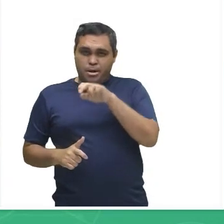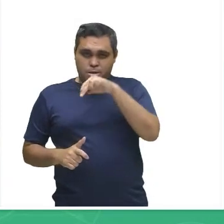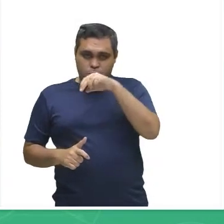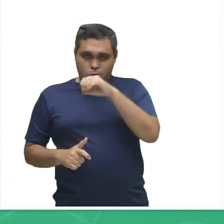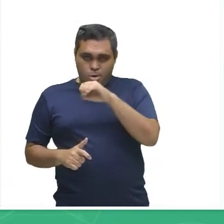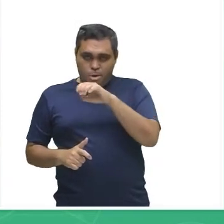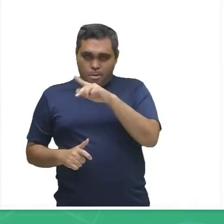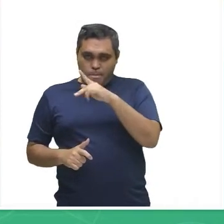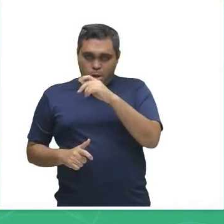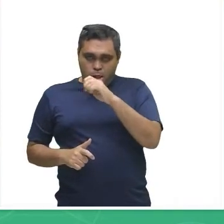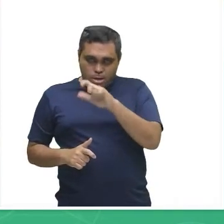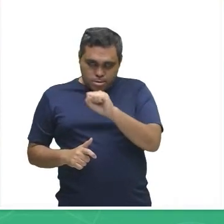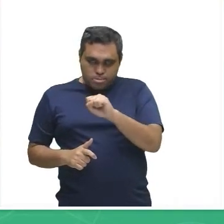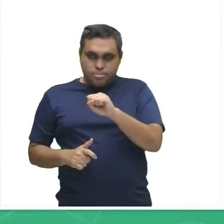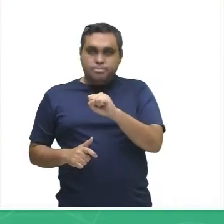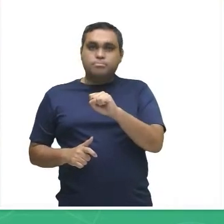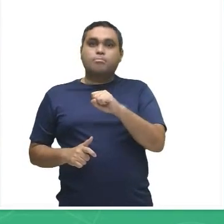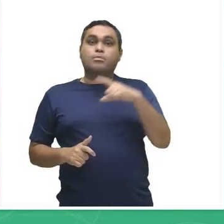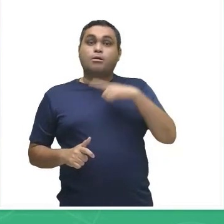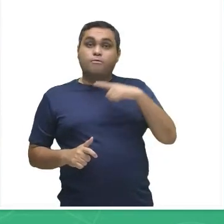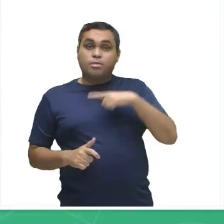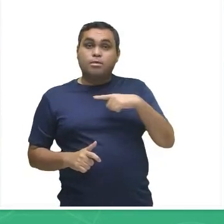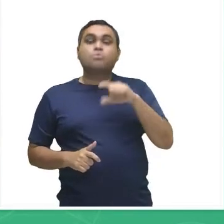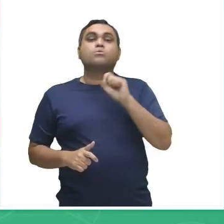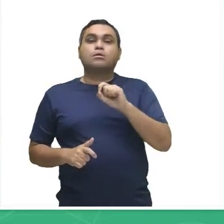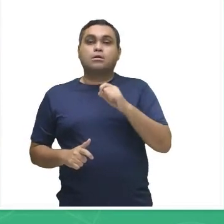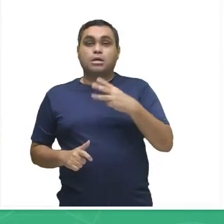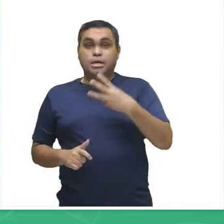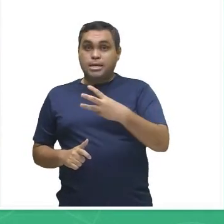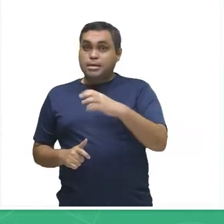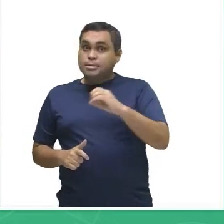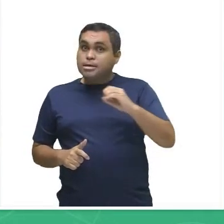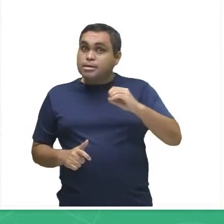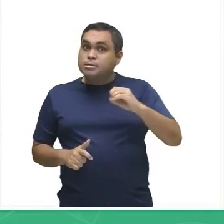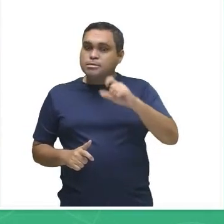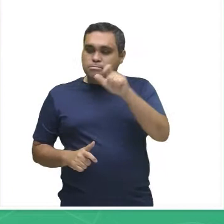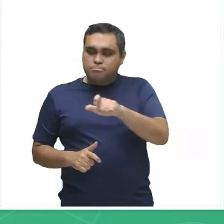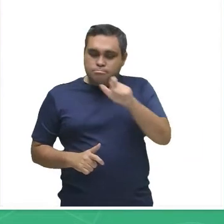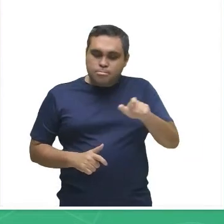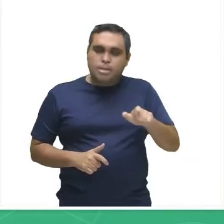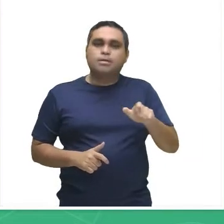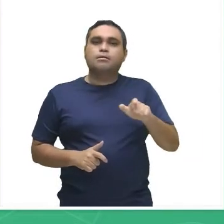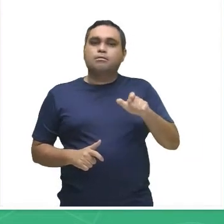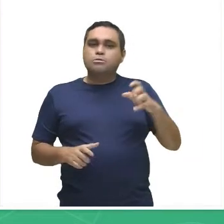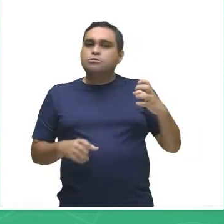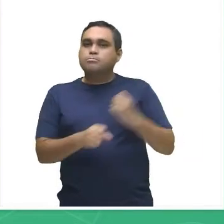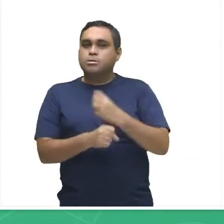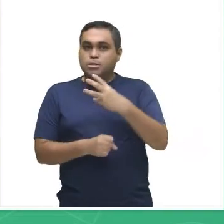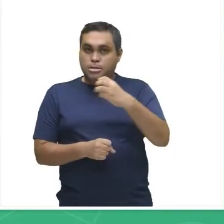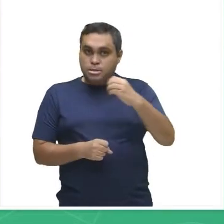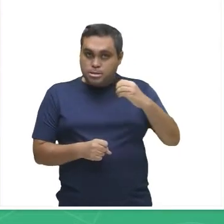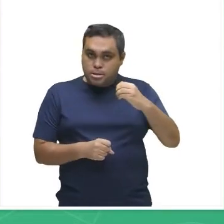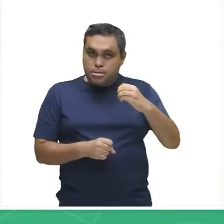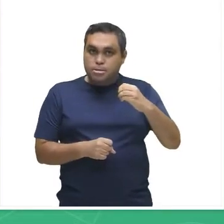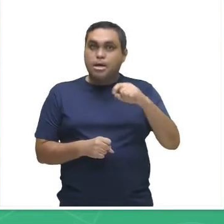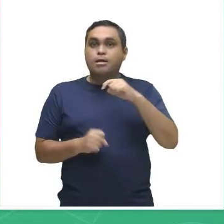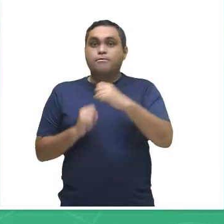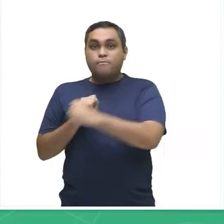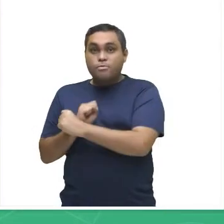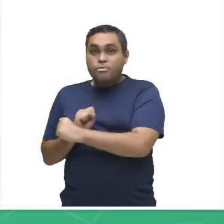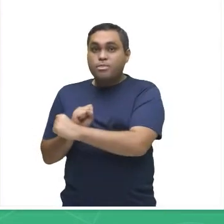ter 300 soldados, olha só, 300 soldados, tentando